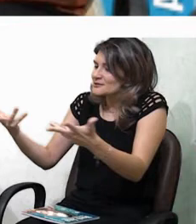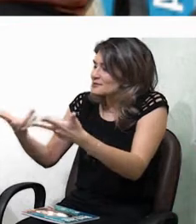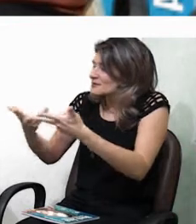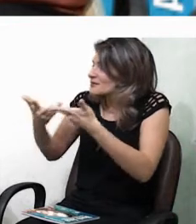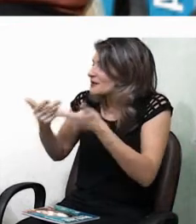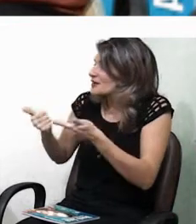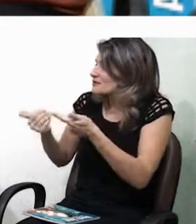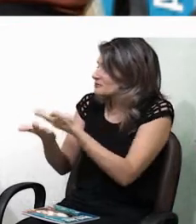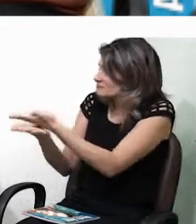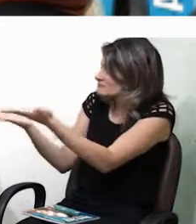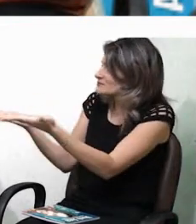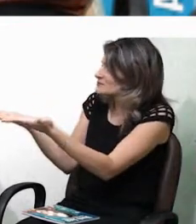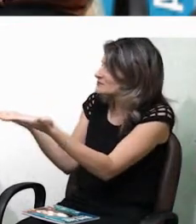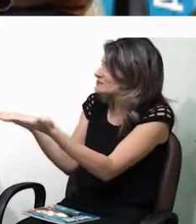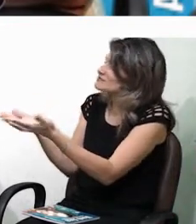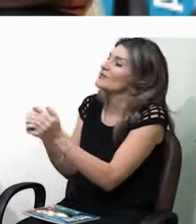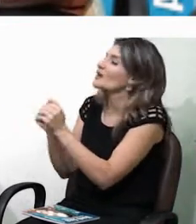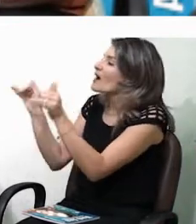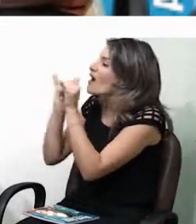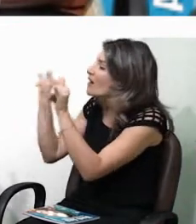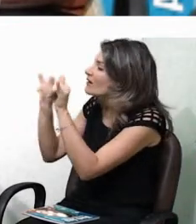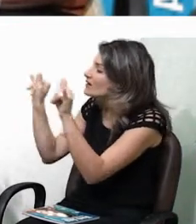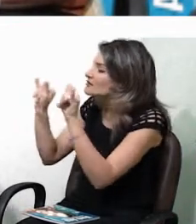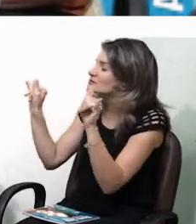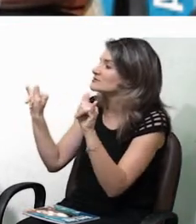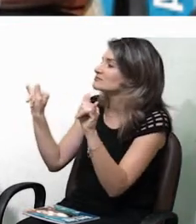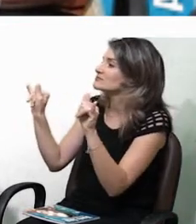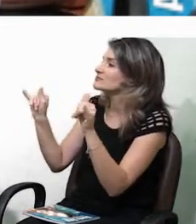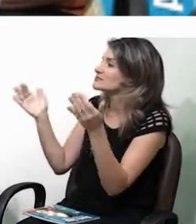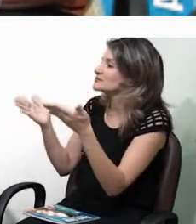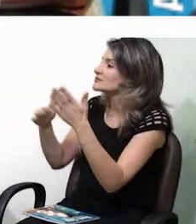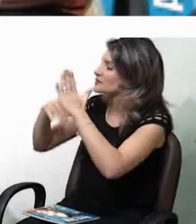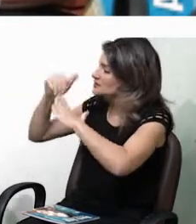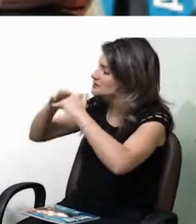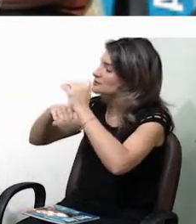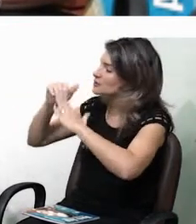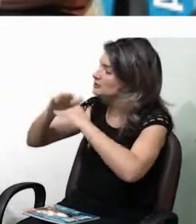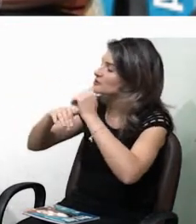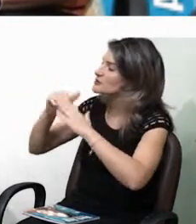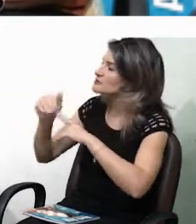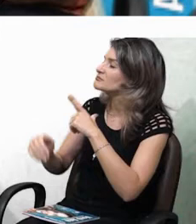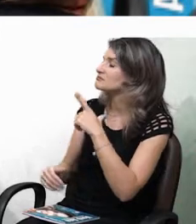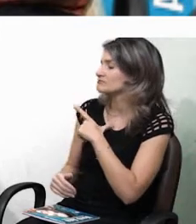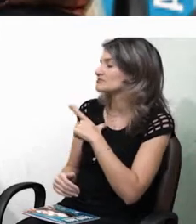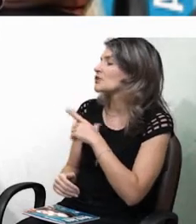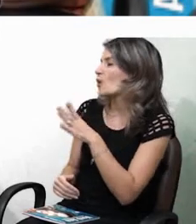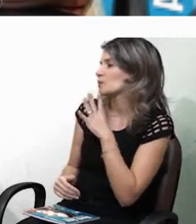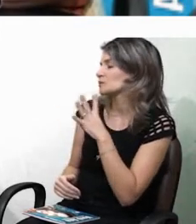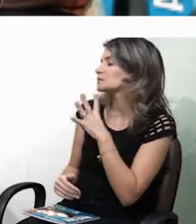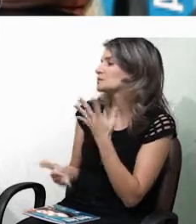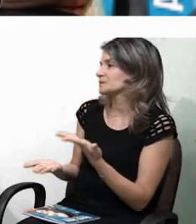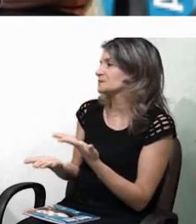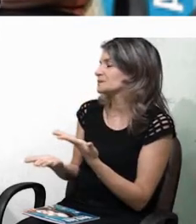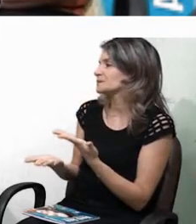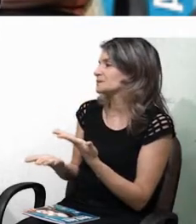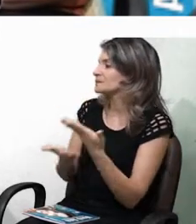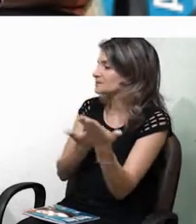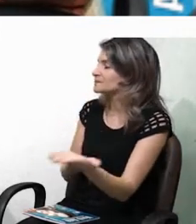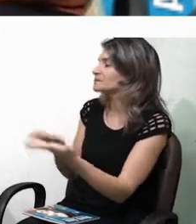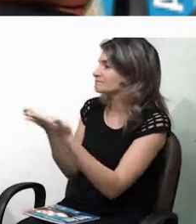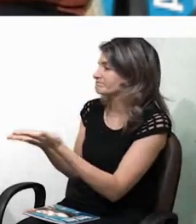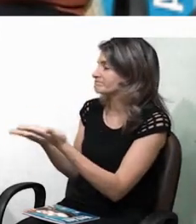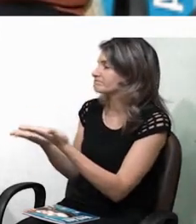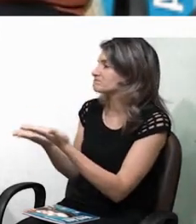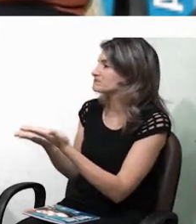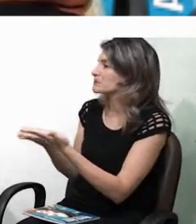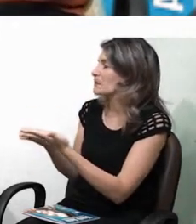se não fossem as informações que esses profissionais realmente maravilhosos vêm para trazer para a